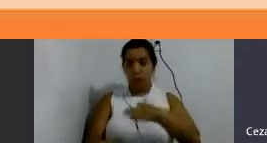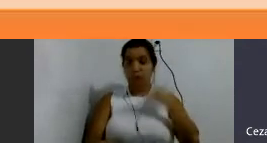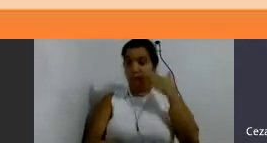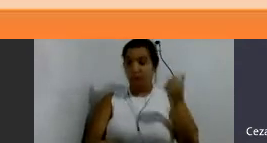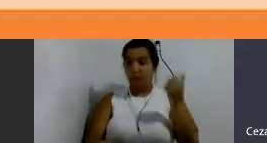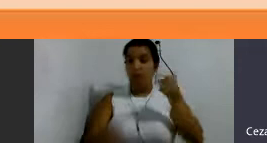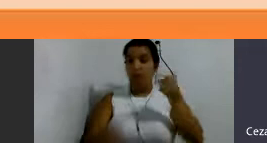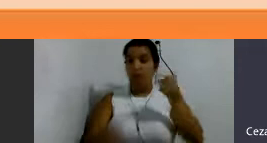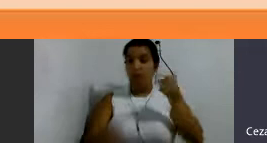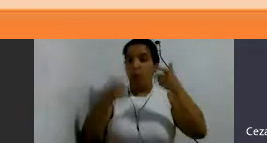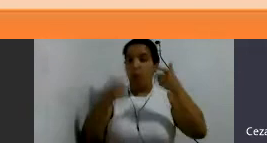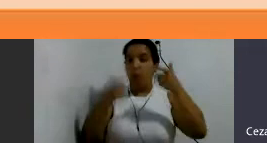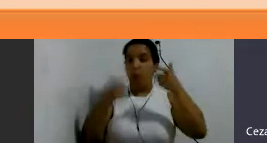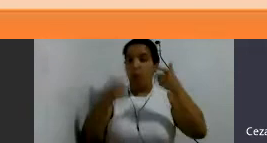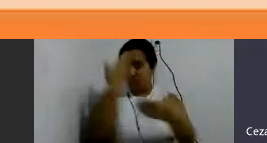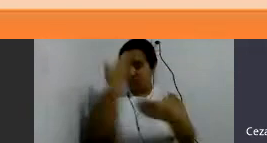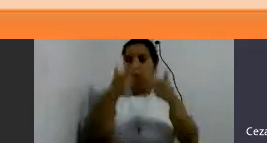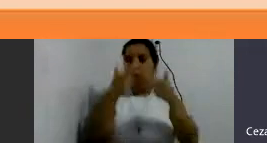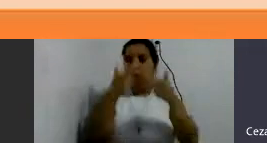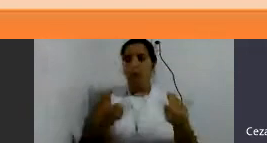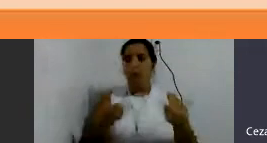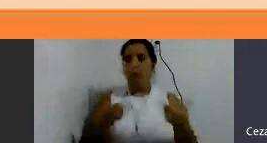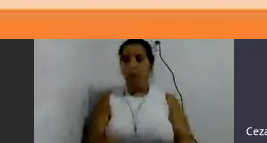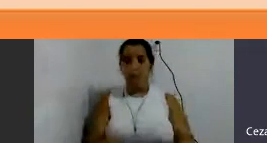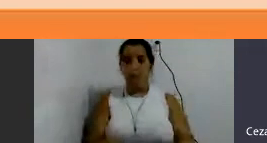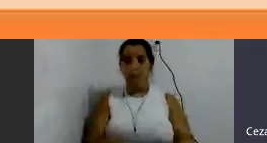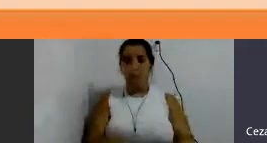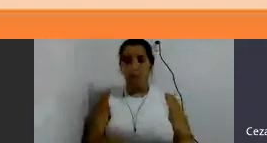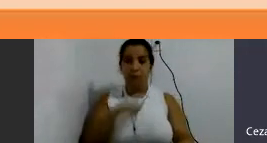lugar confiável, um lugar que tenha um